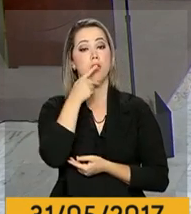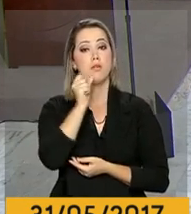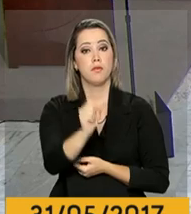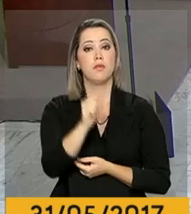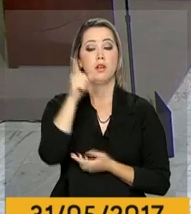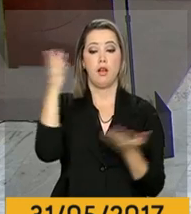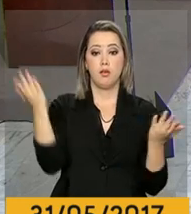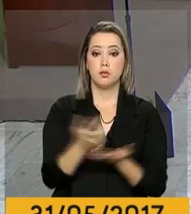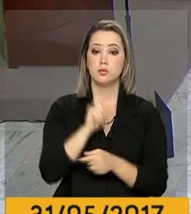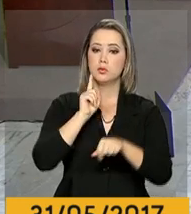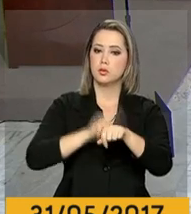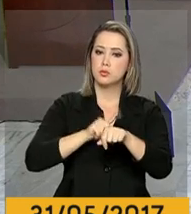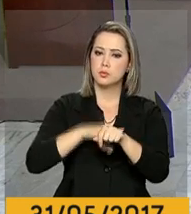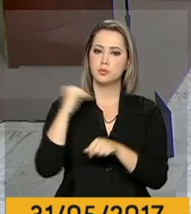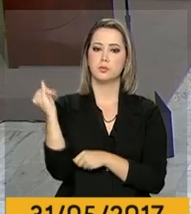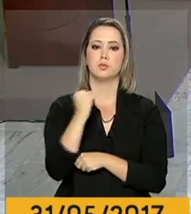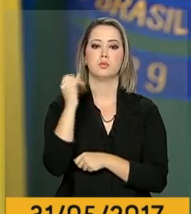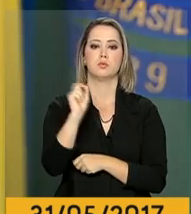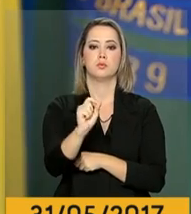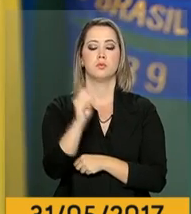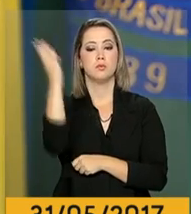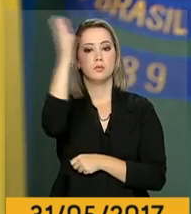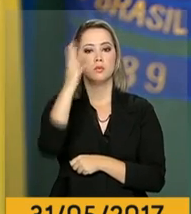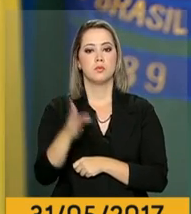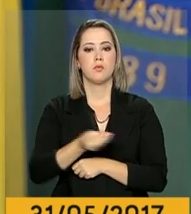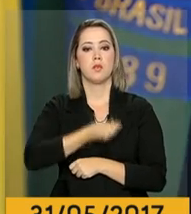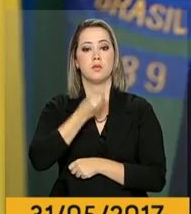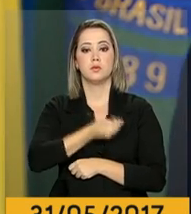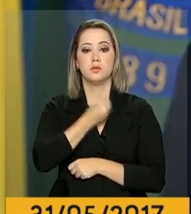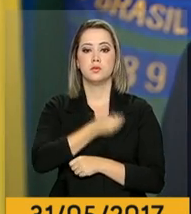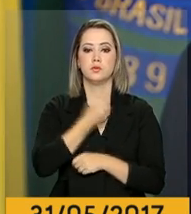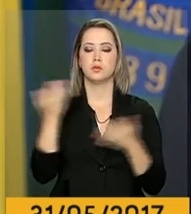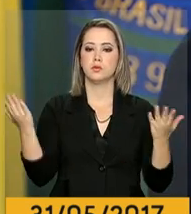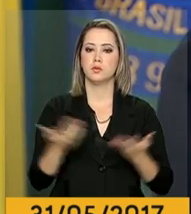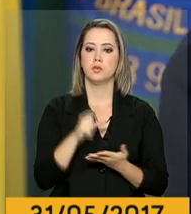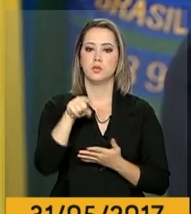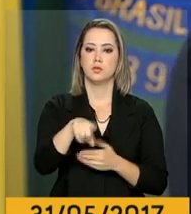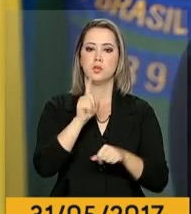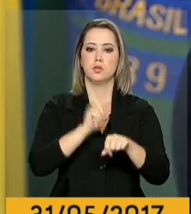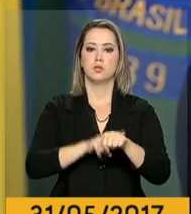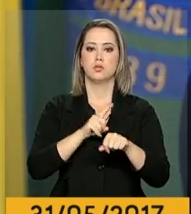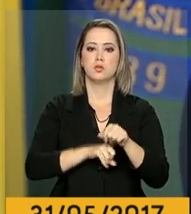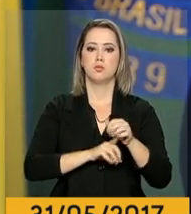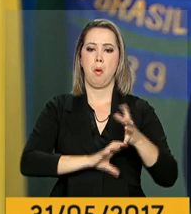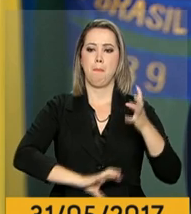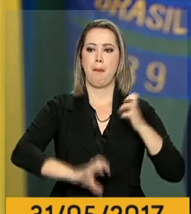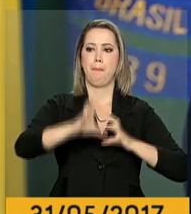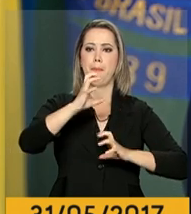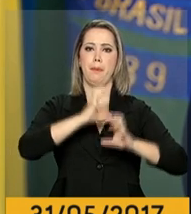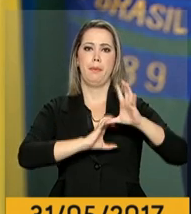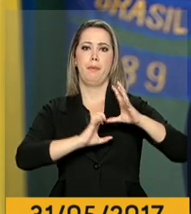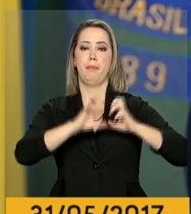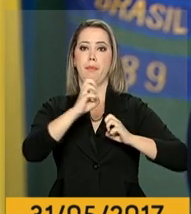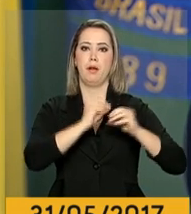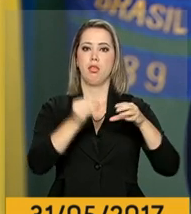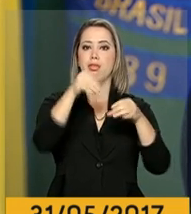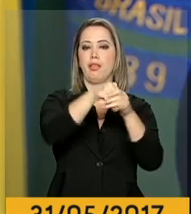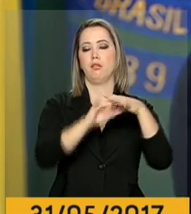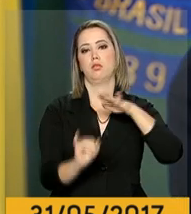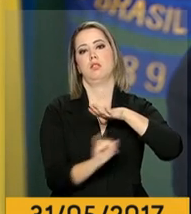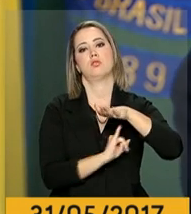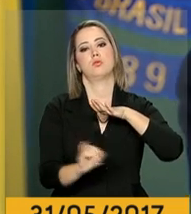muito oportuno para a ocasião. O Brasil vive hoje momentos de grande conflito institucional.